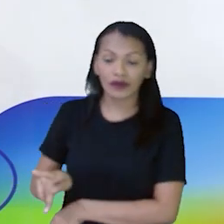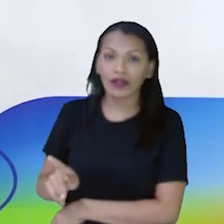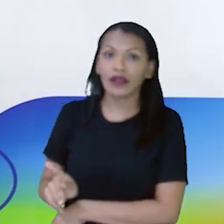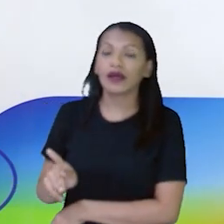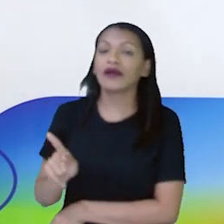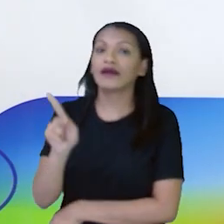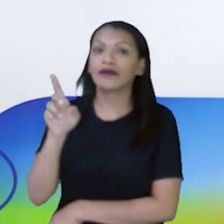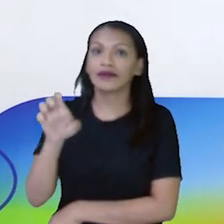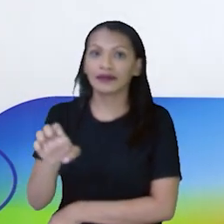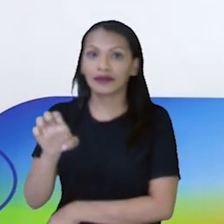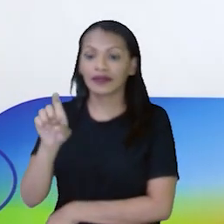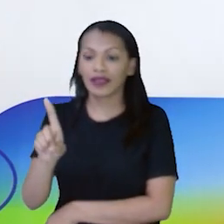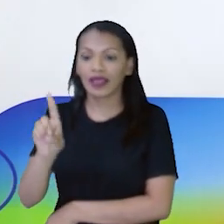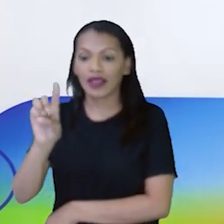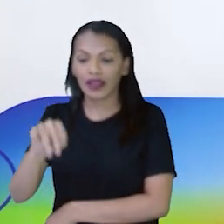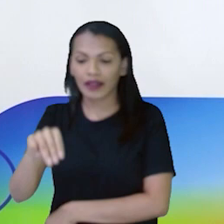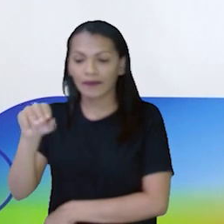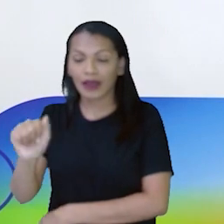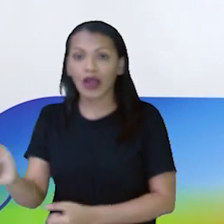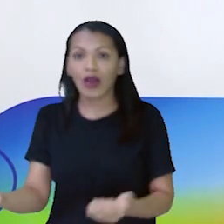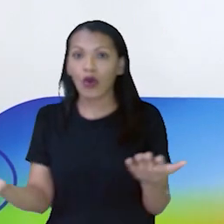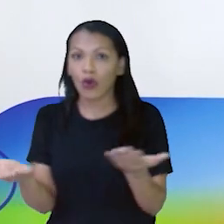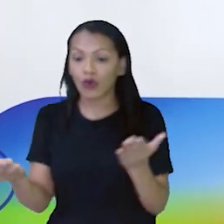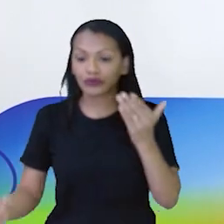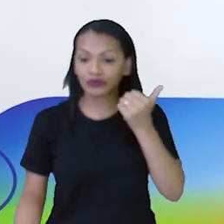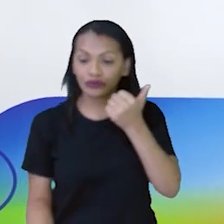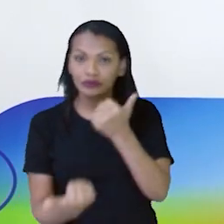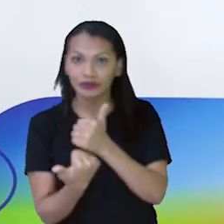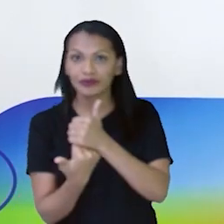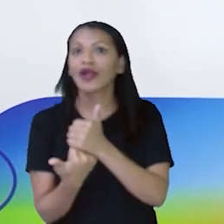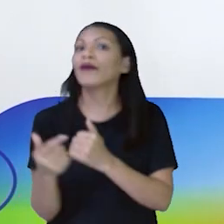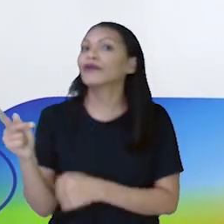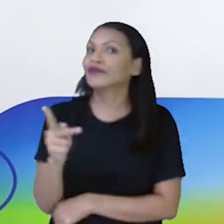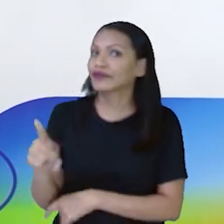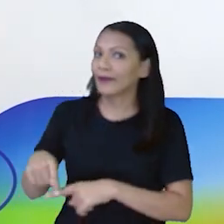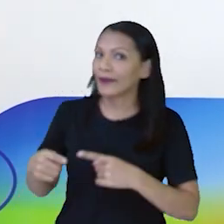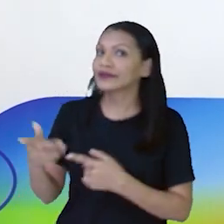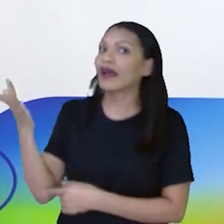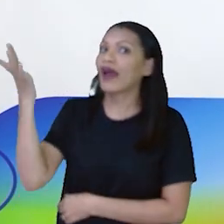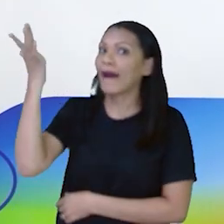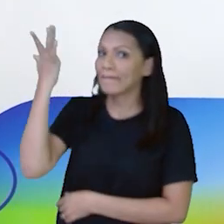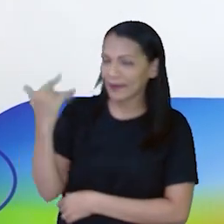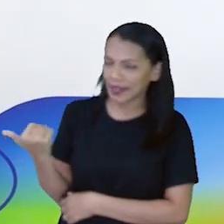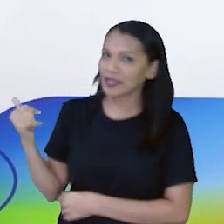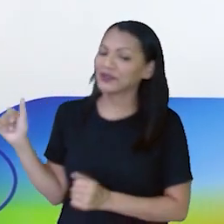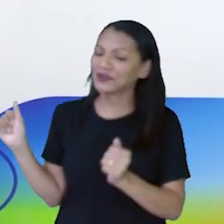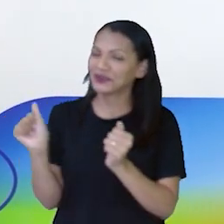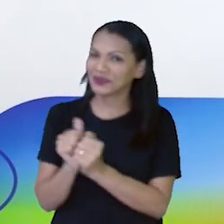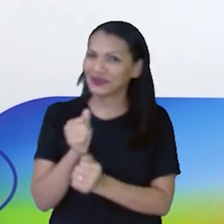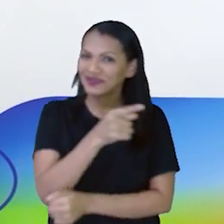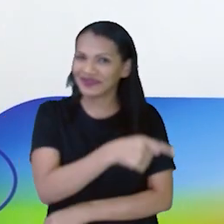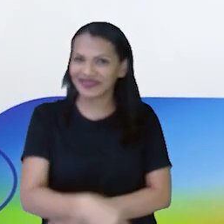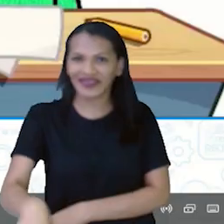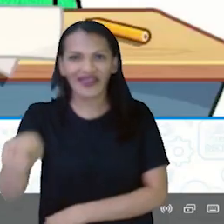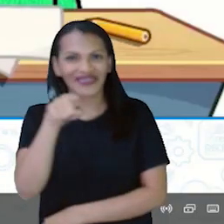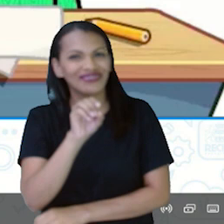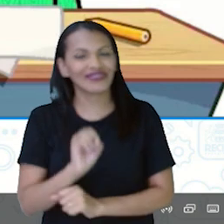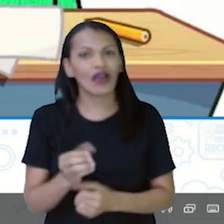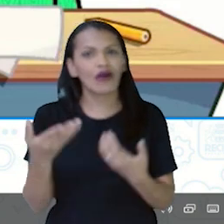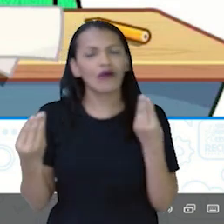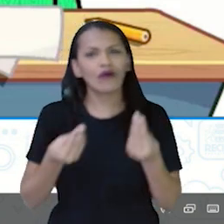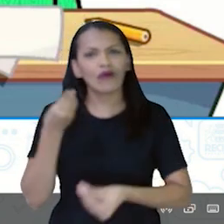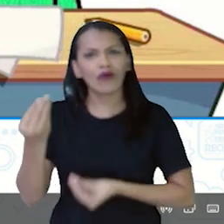hoje eu estou substituindo aqui a professora Kedma, mas amanhã ela tá aqui com vocês, tá bom? E olha só. Como ler